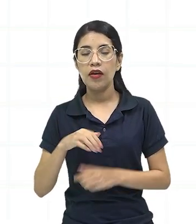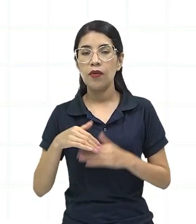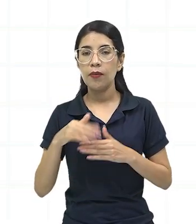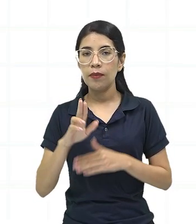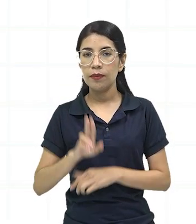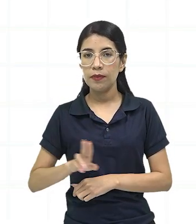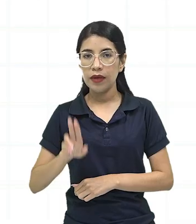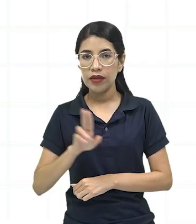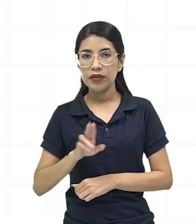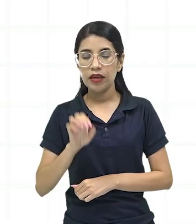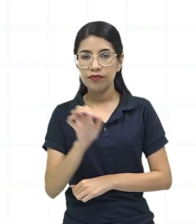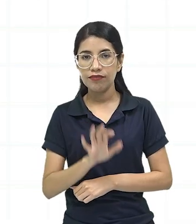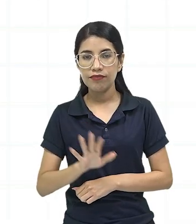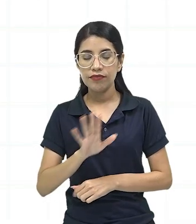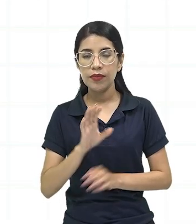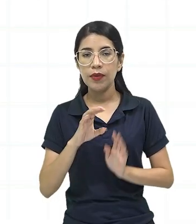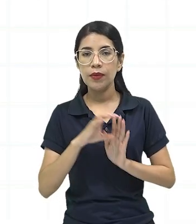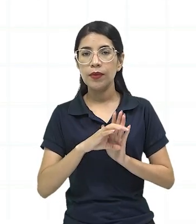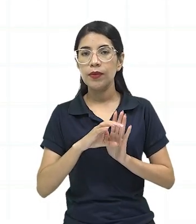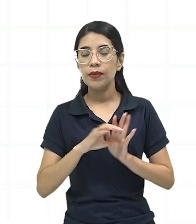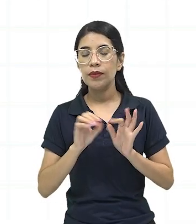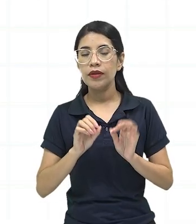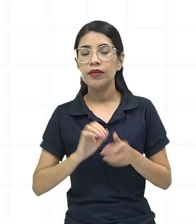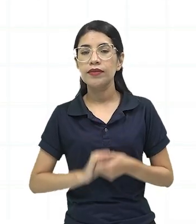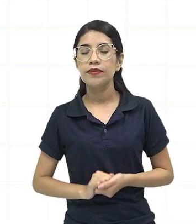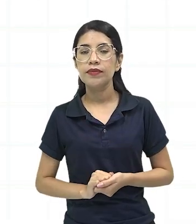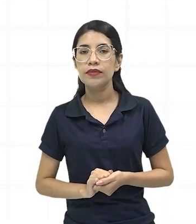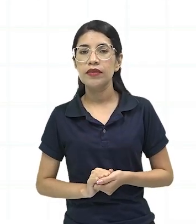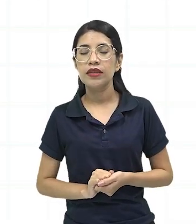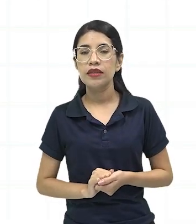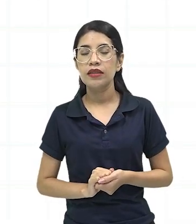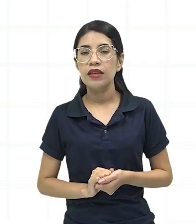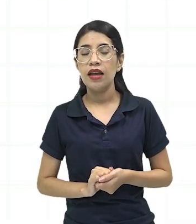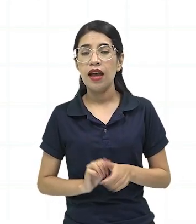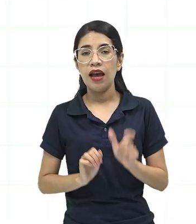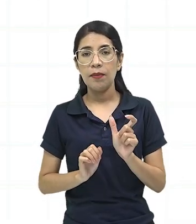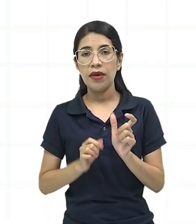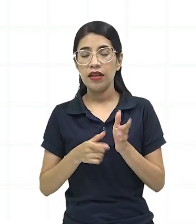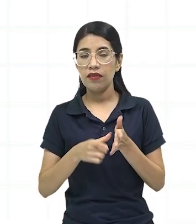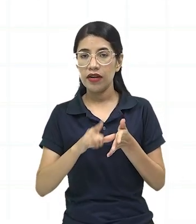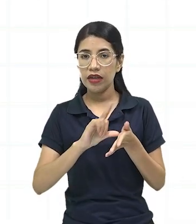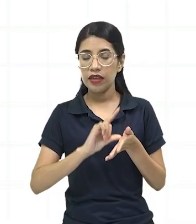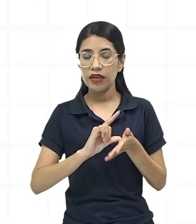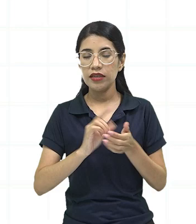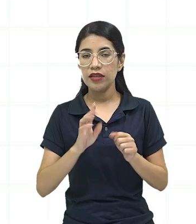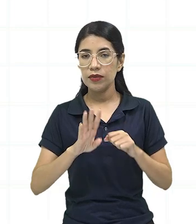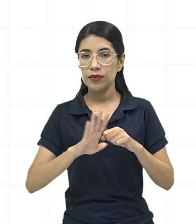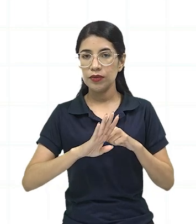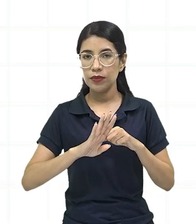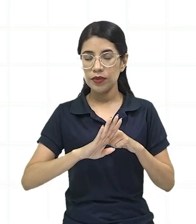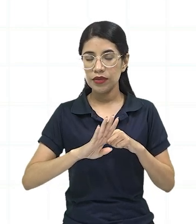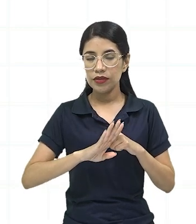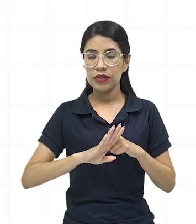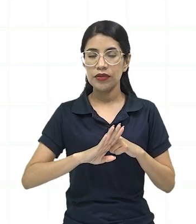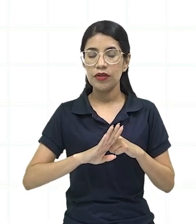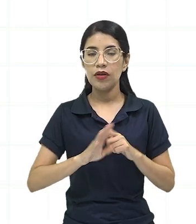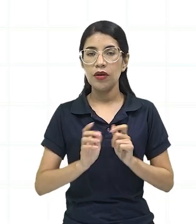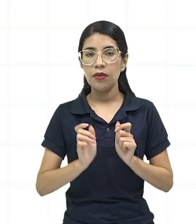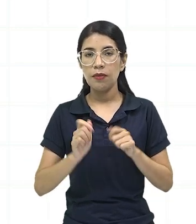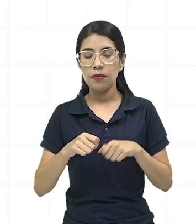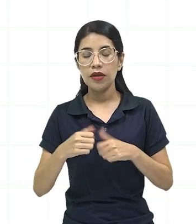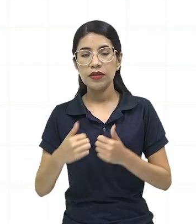mais usado. Conceito: quando o antecedente é um substantivo, pode